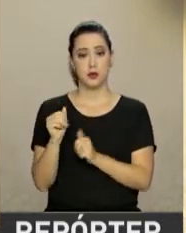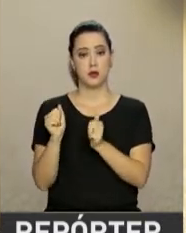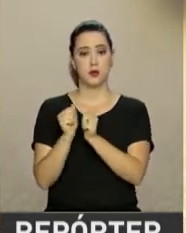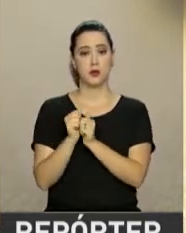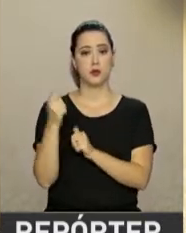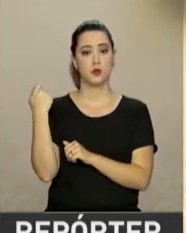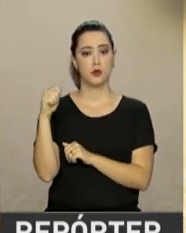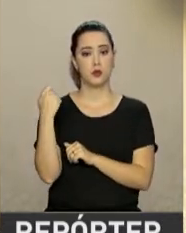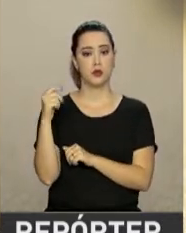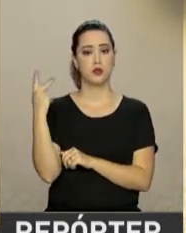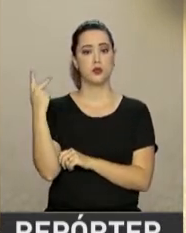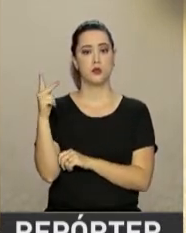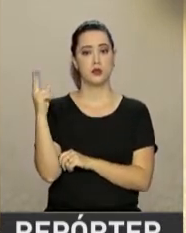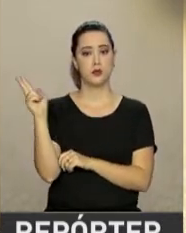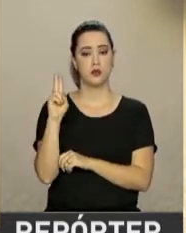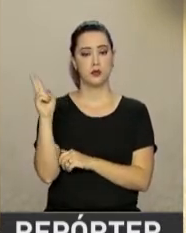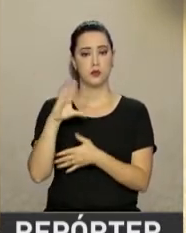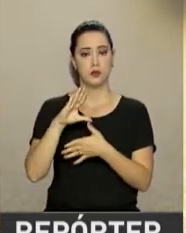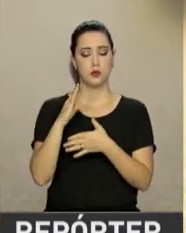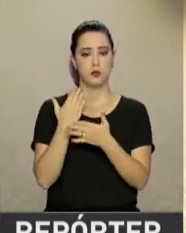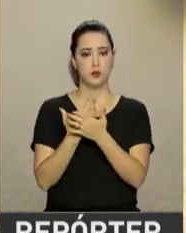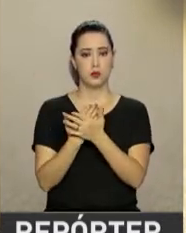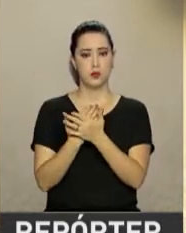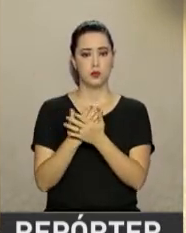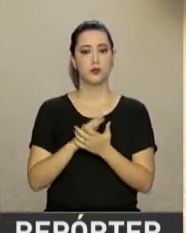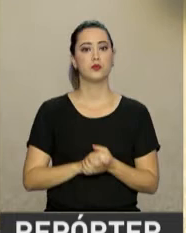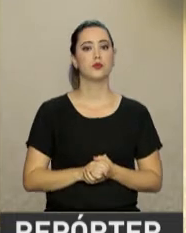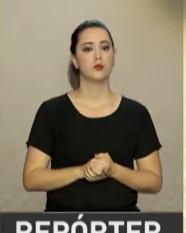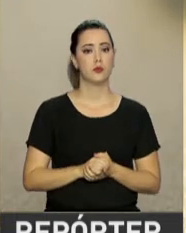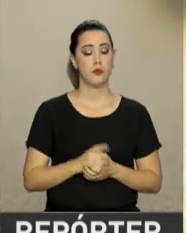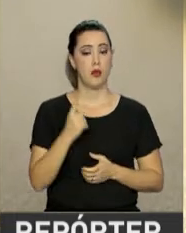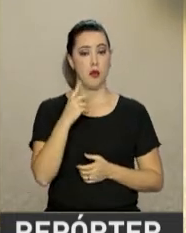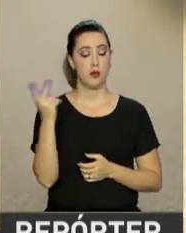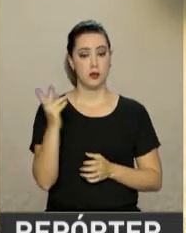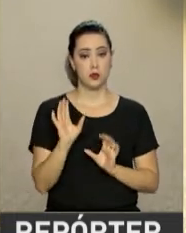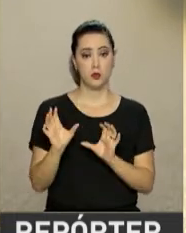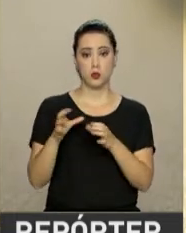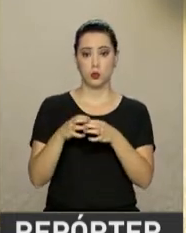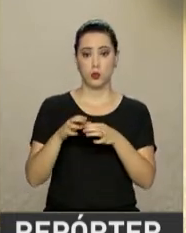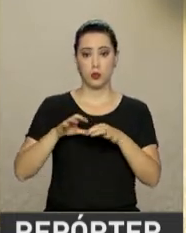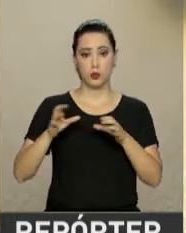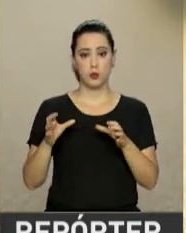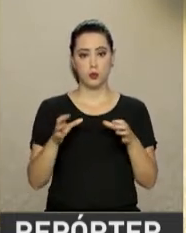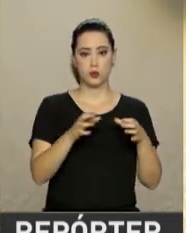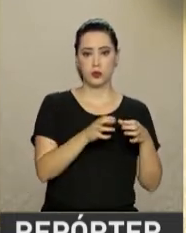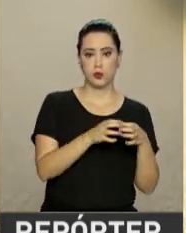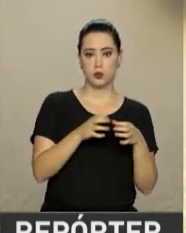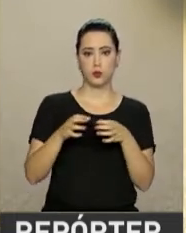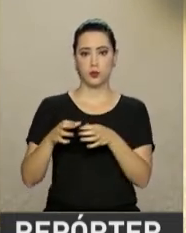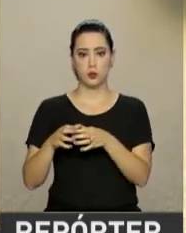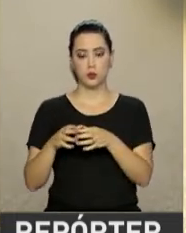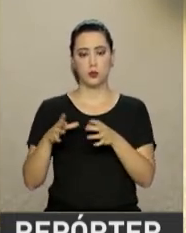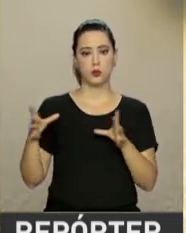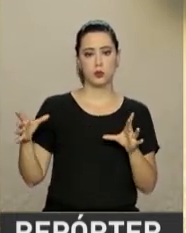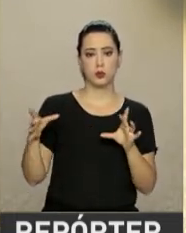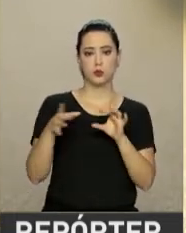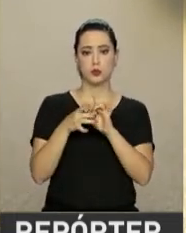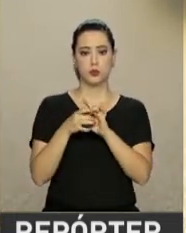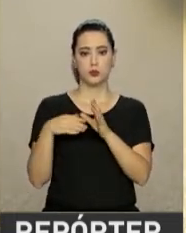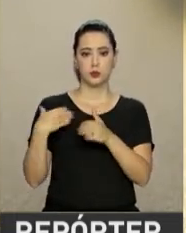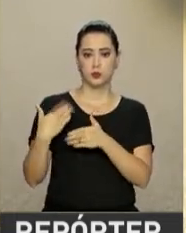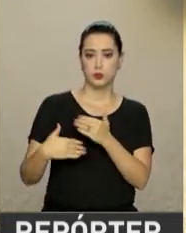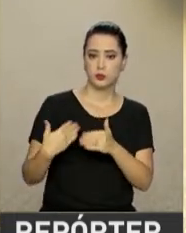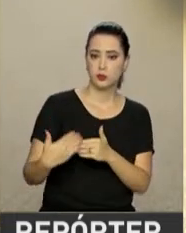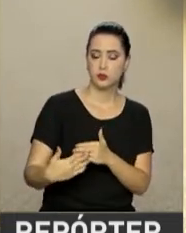paraguai uruguai forma o mercosul esses blocos vem se aproximando nos últimos anos os dois